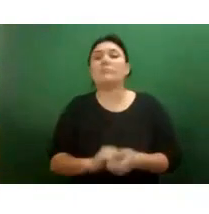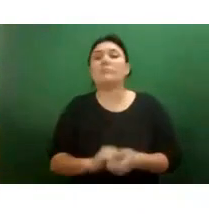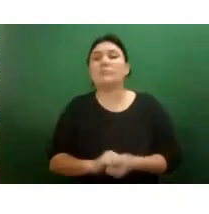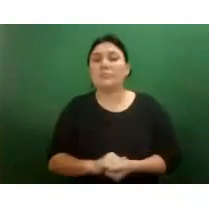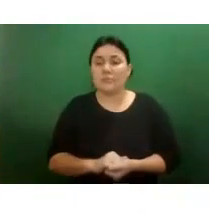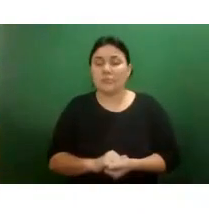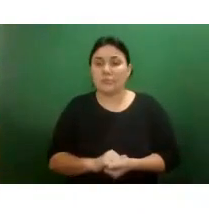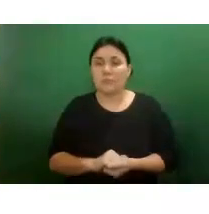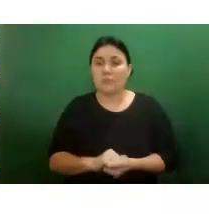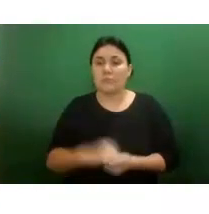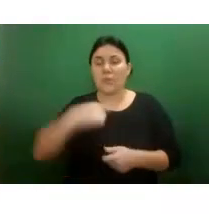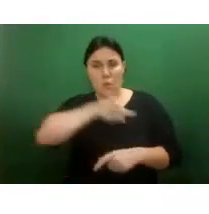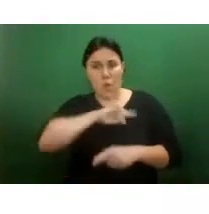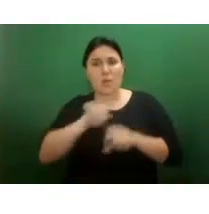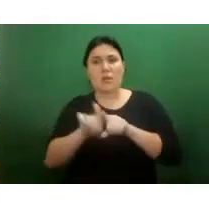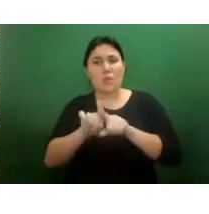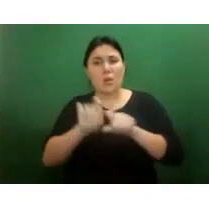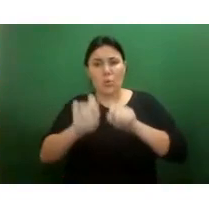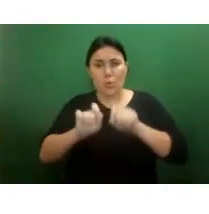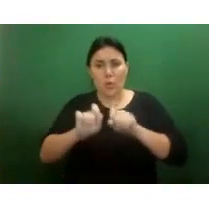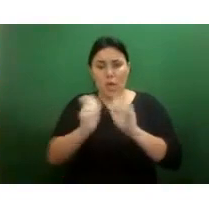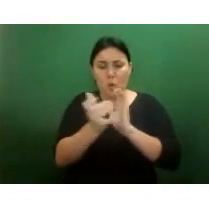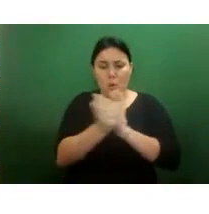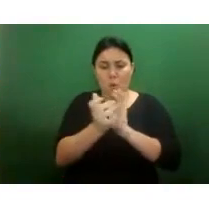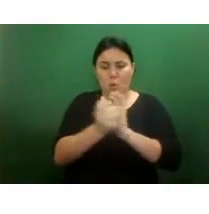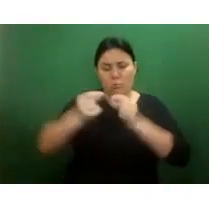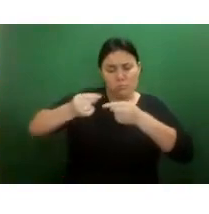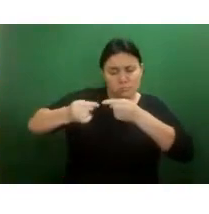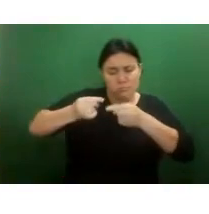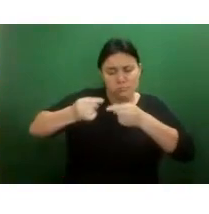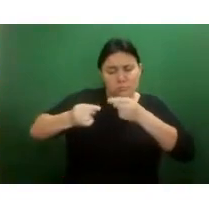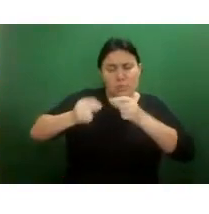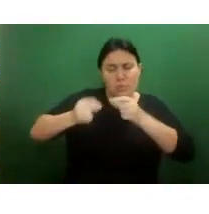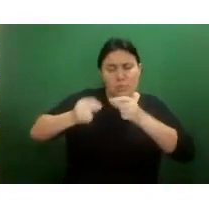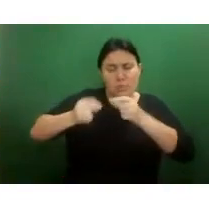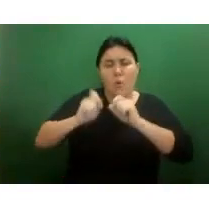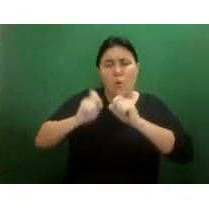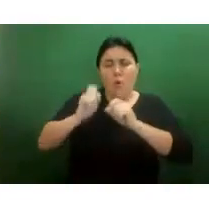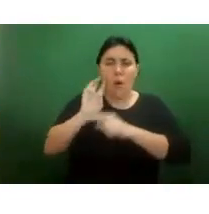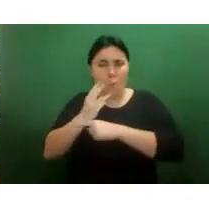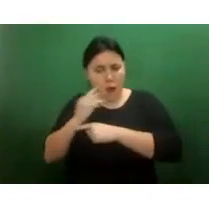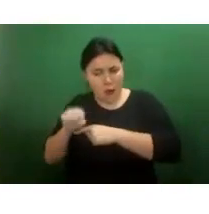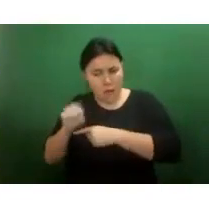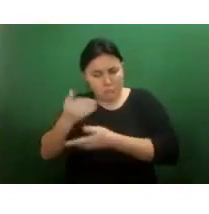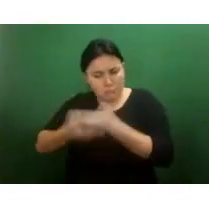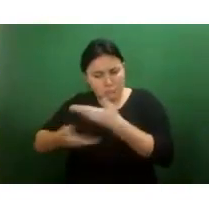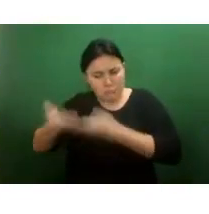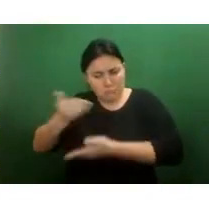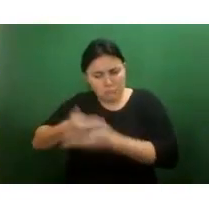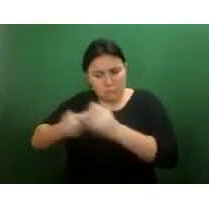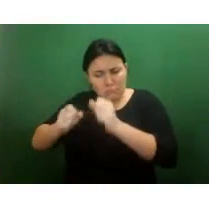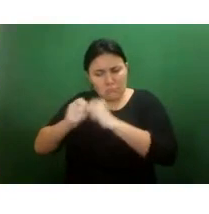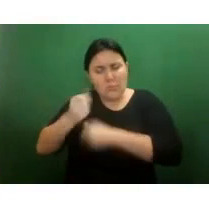nós também tínhamos um grupo de discussão no WhatsApp e nós íamos compartilhando os contatos,